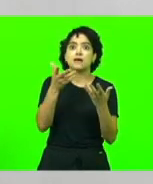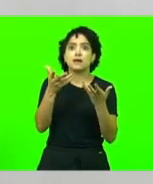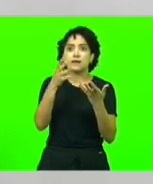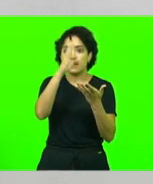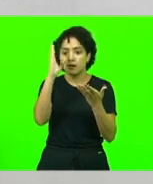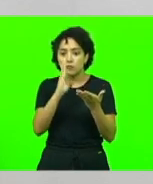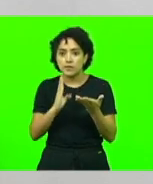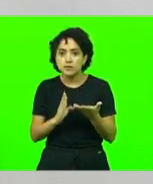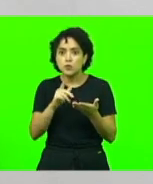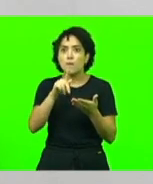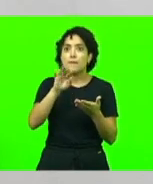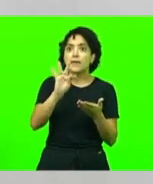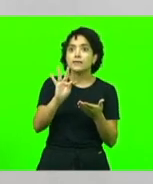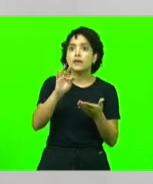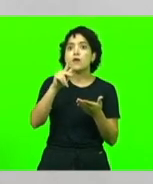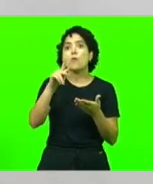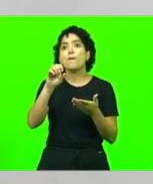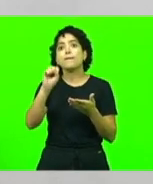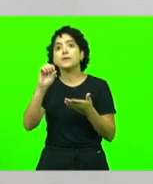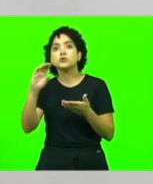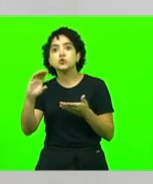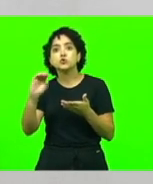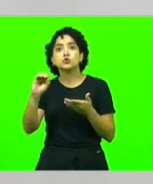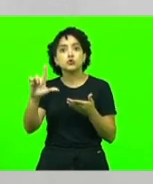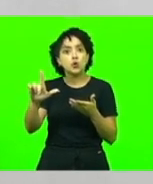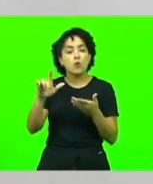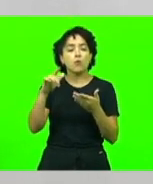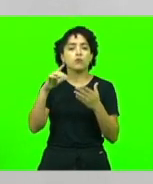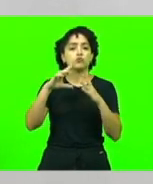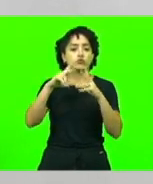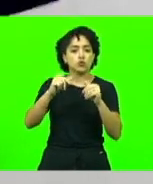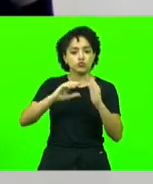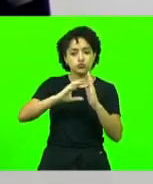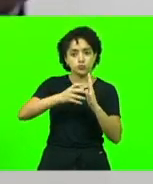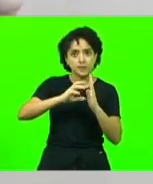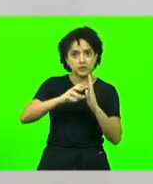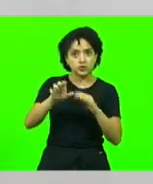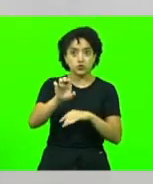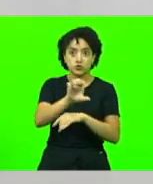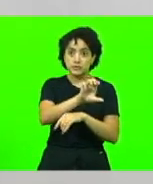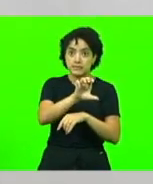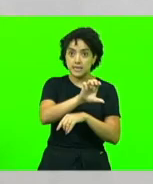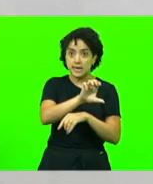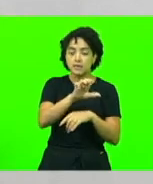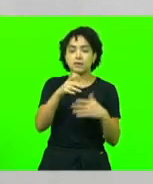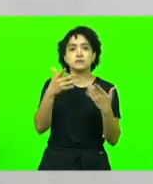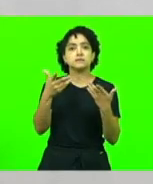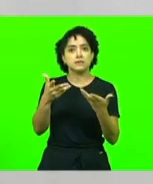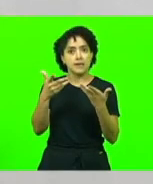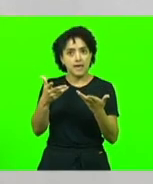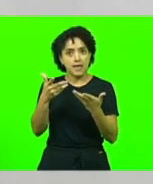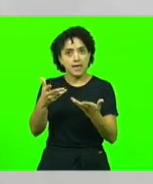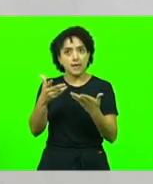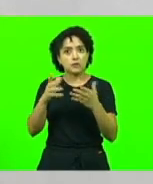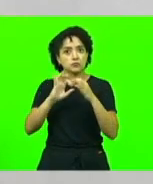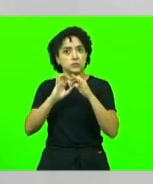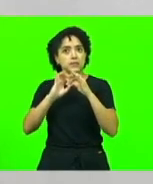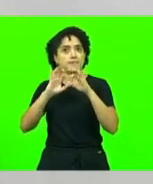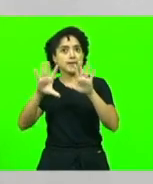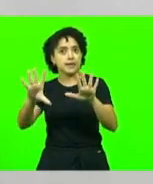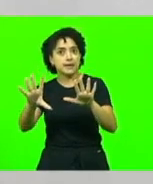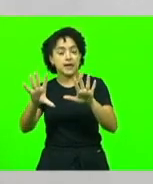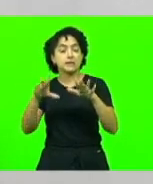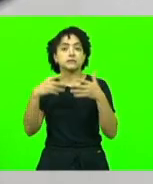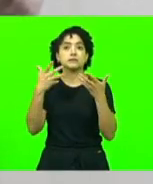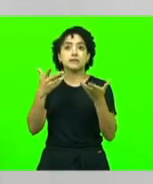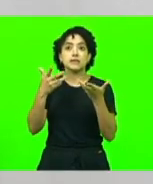o PT, o PSOL, todos esses partidos de esquerda que são os liberais, aqueles que